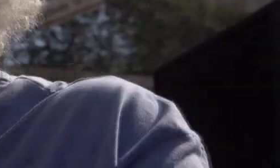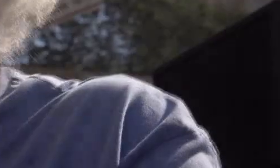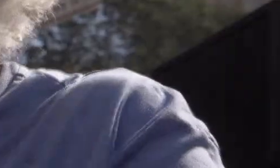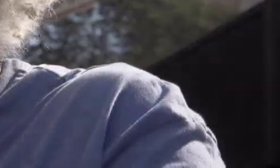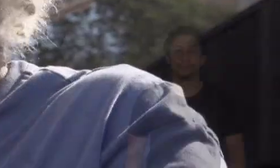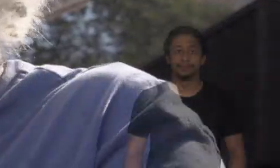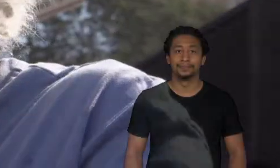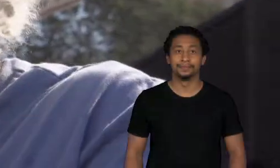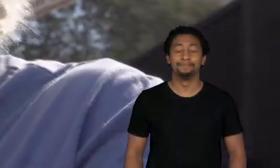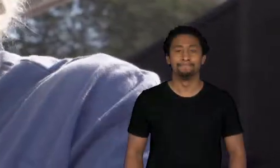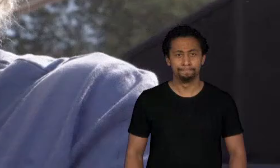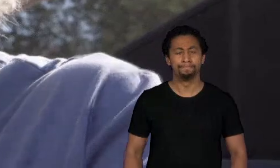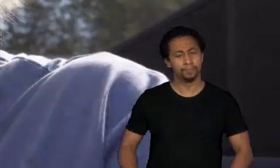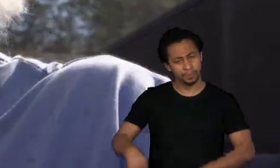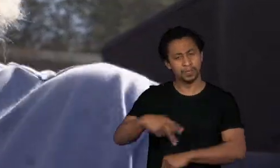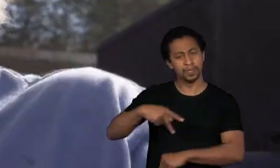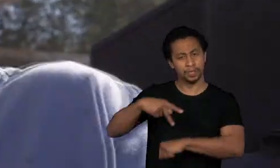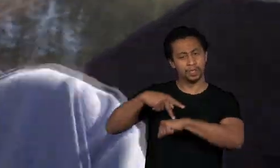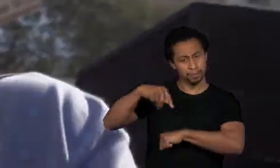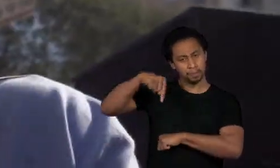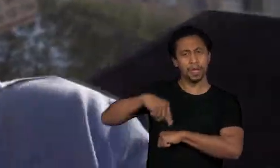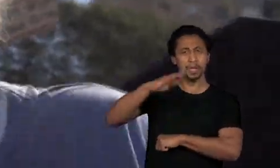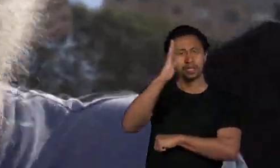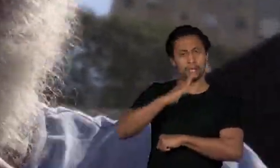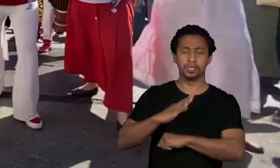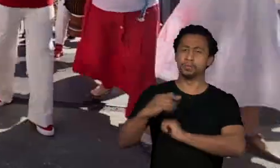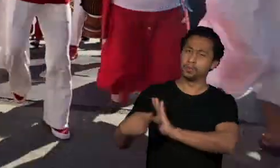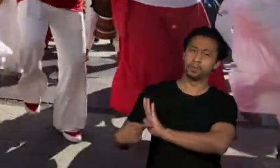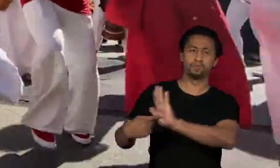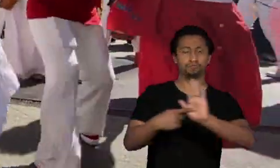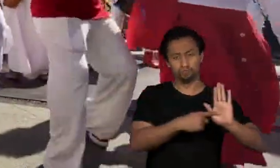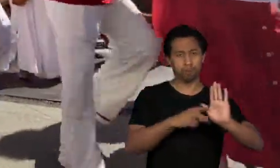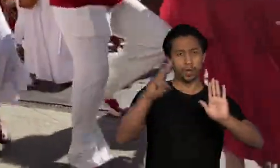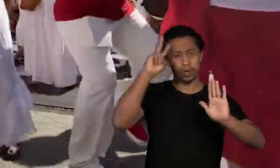Esse país deve reparação histórica à população negra.